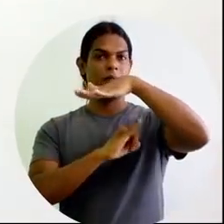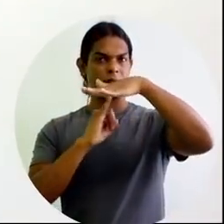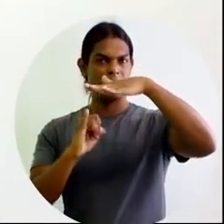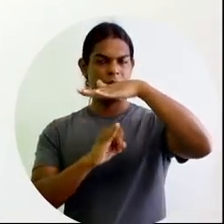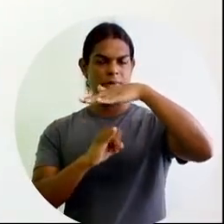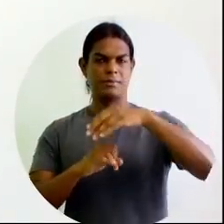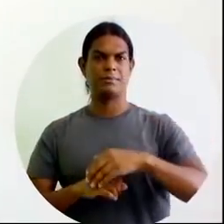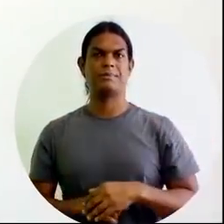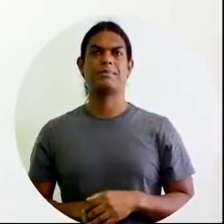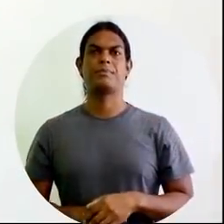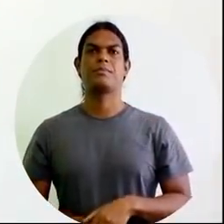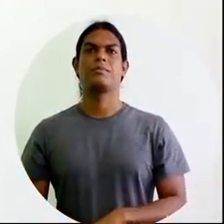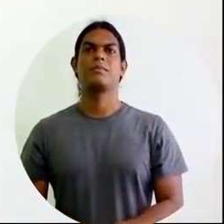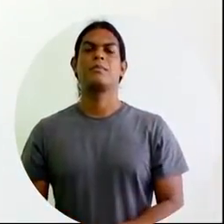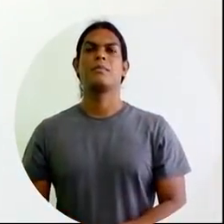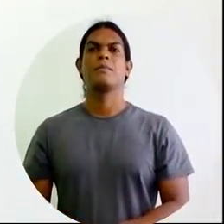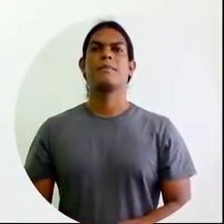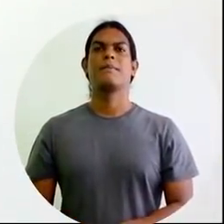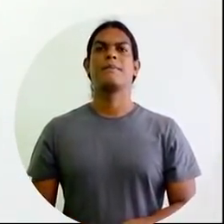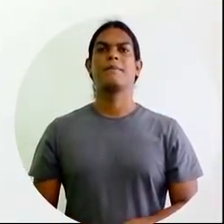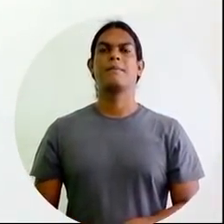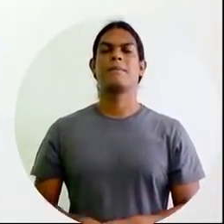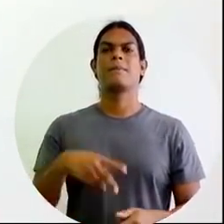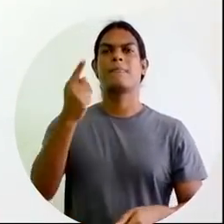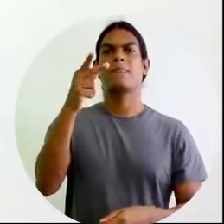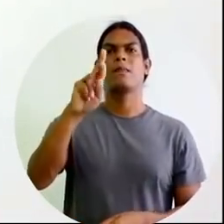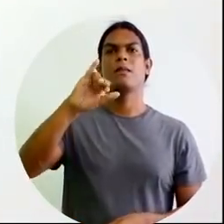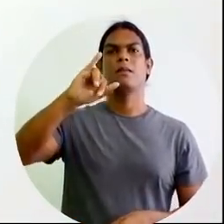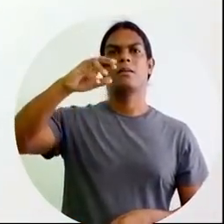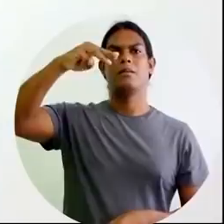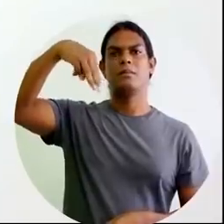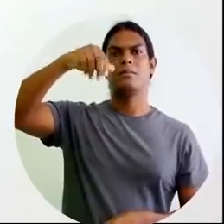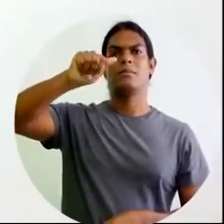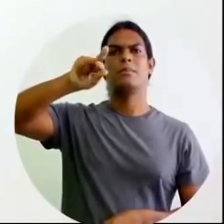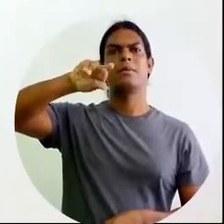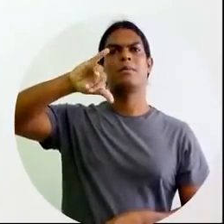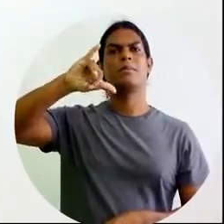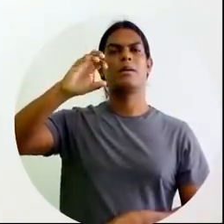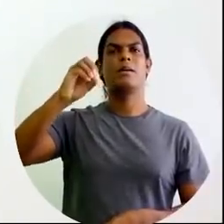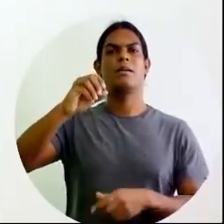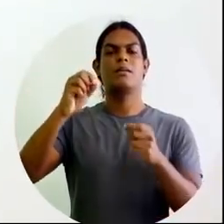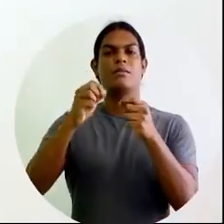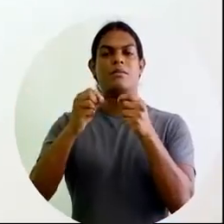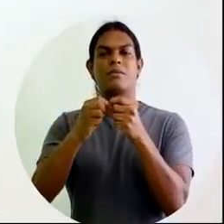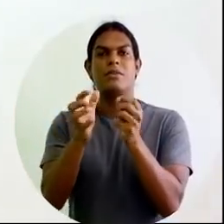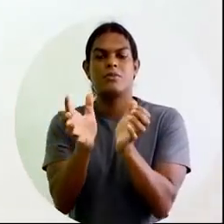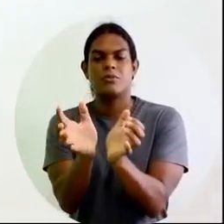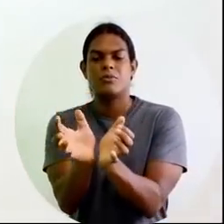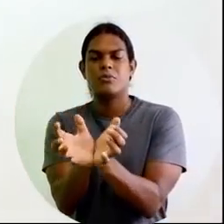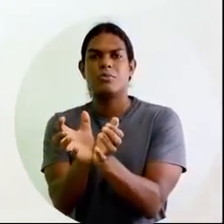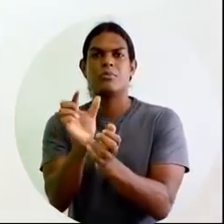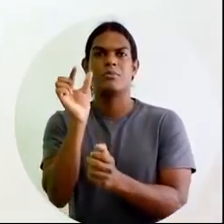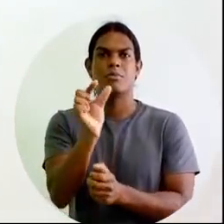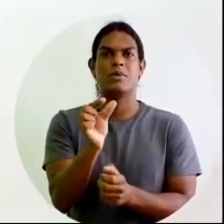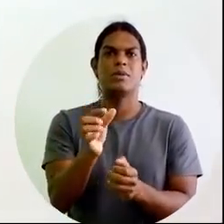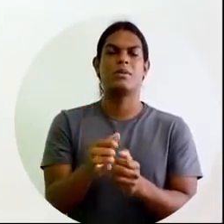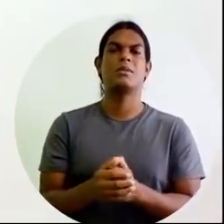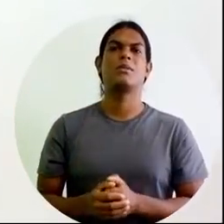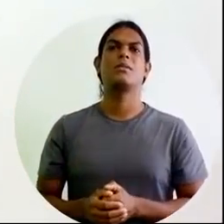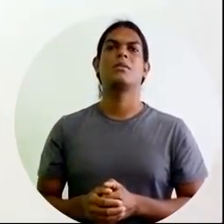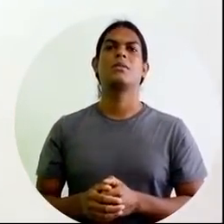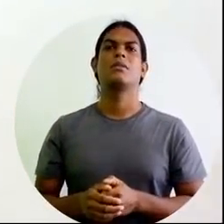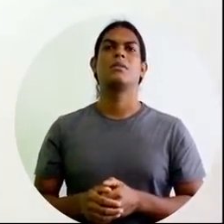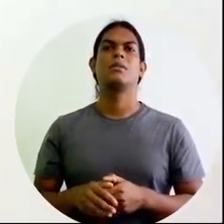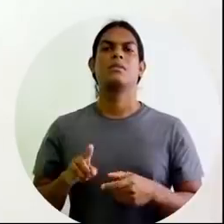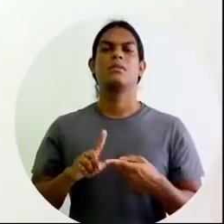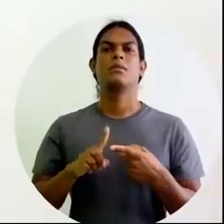dos grupos informais primários, que são formados por aqueles pequenos grupos. Outro grupo informal,